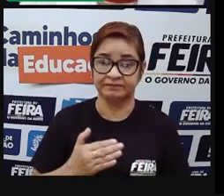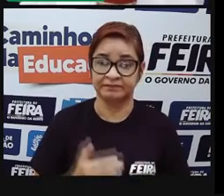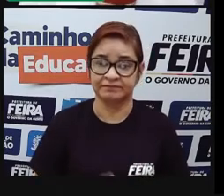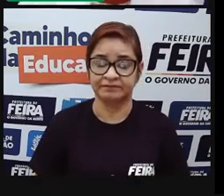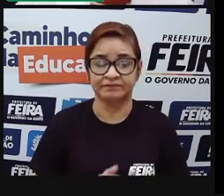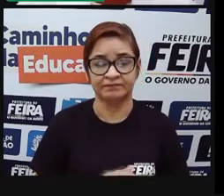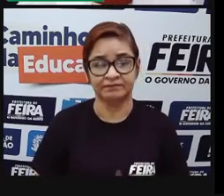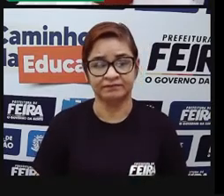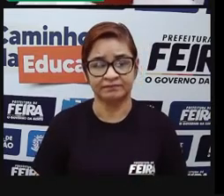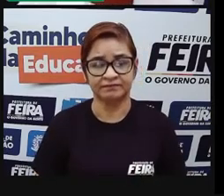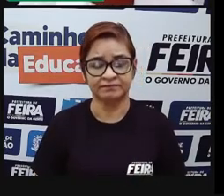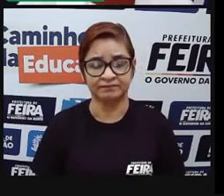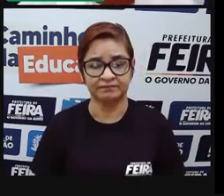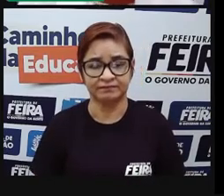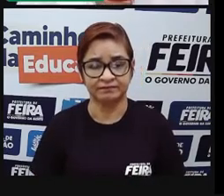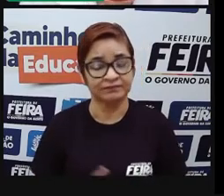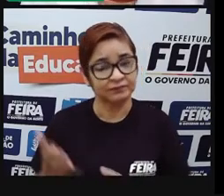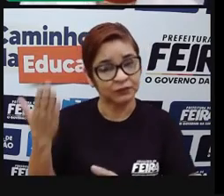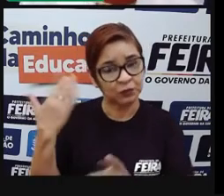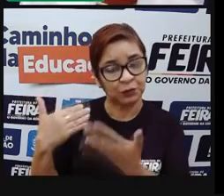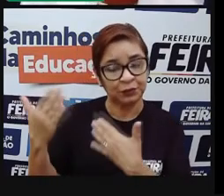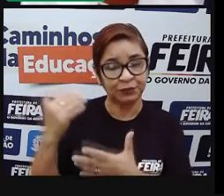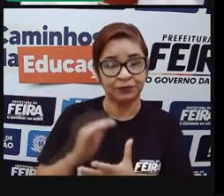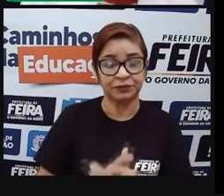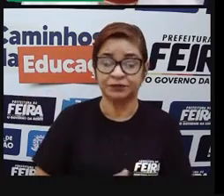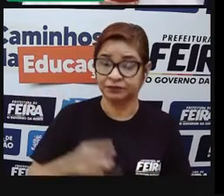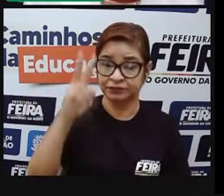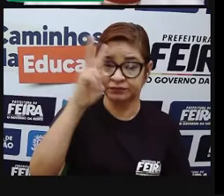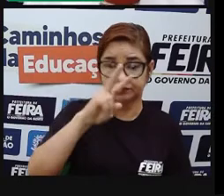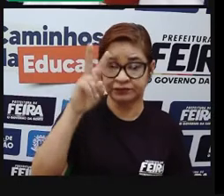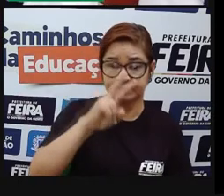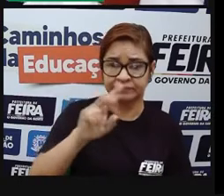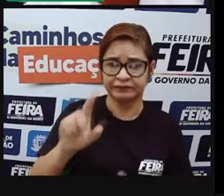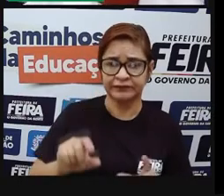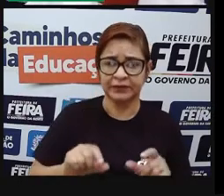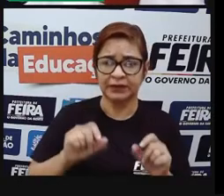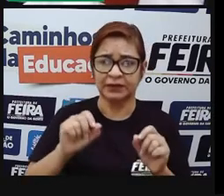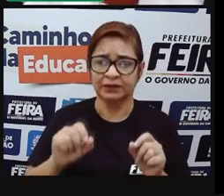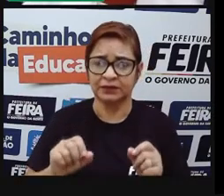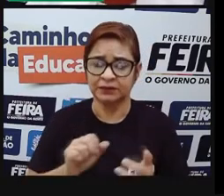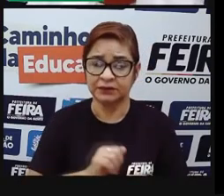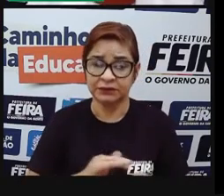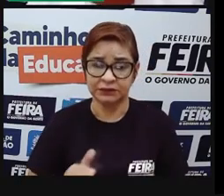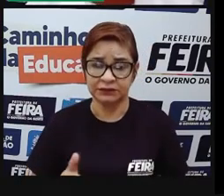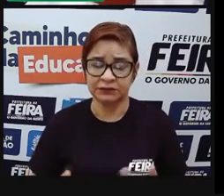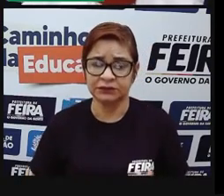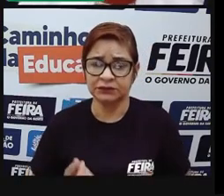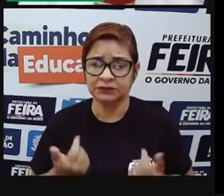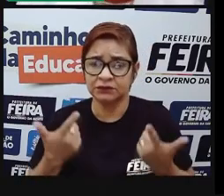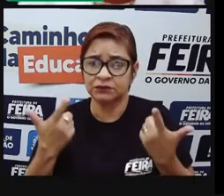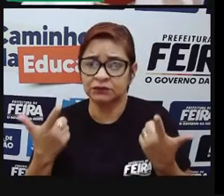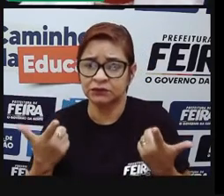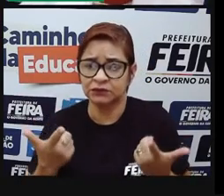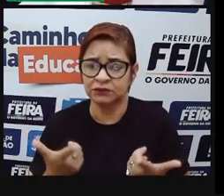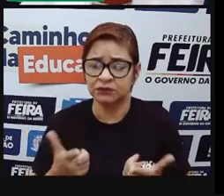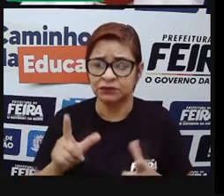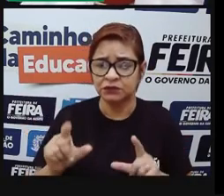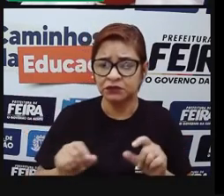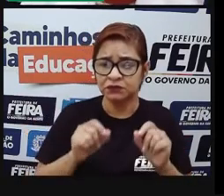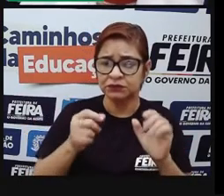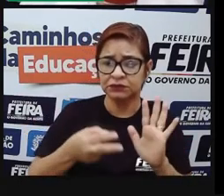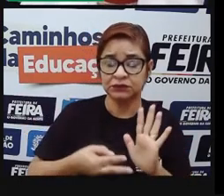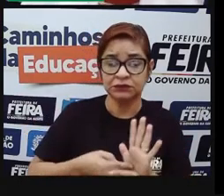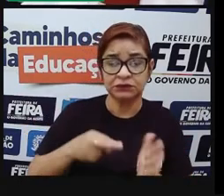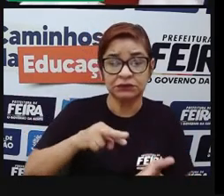eu quero fazer uma retomada com você lembram O que é atividade econômica Quem é que sabe o que que significa